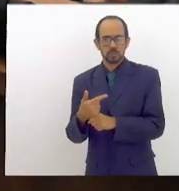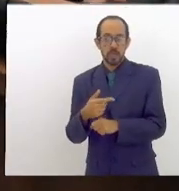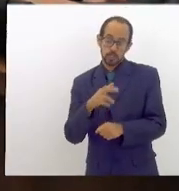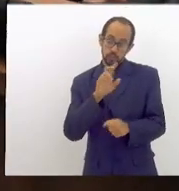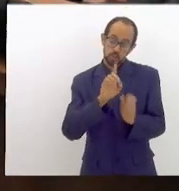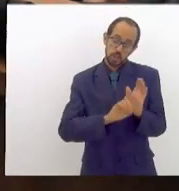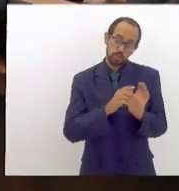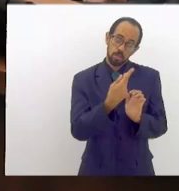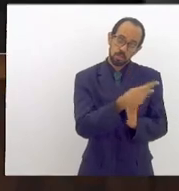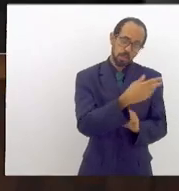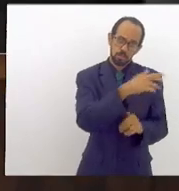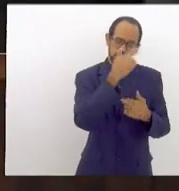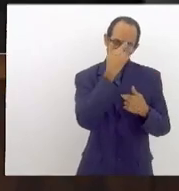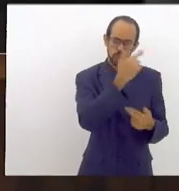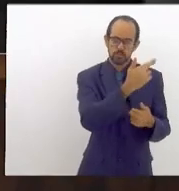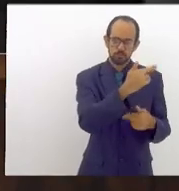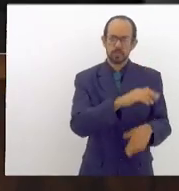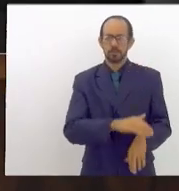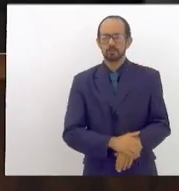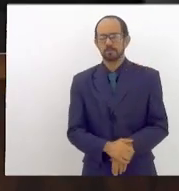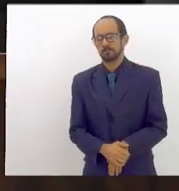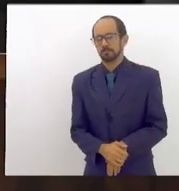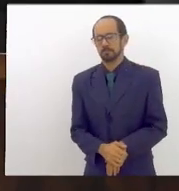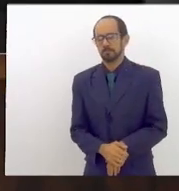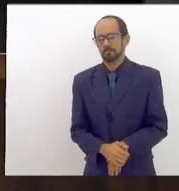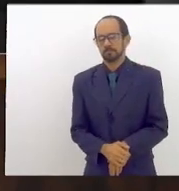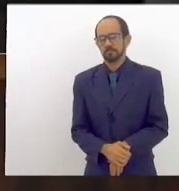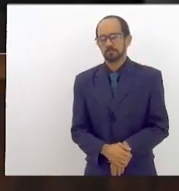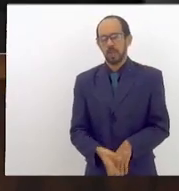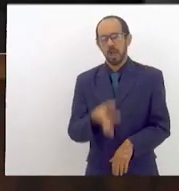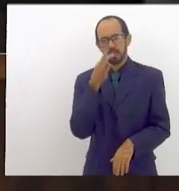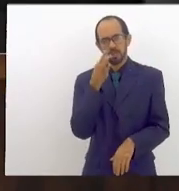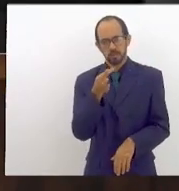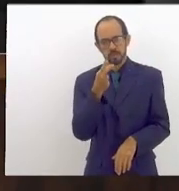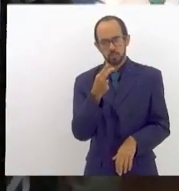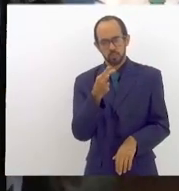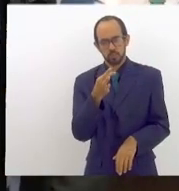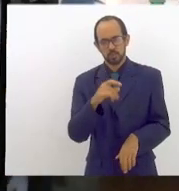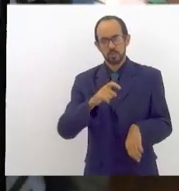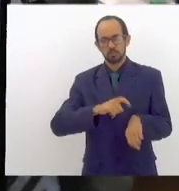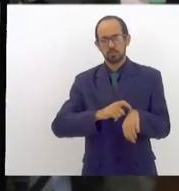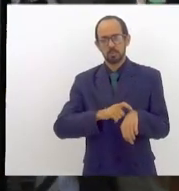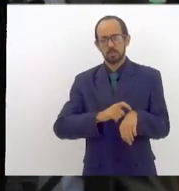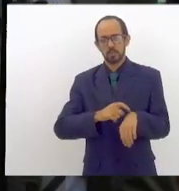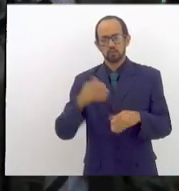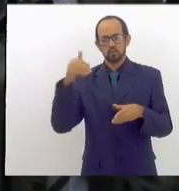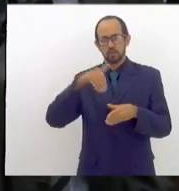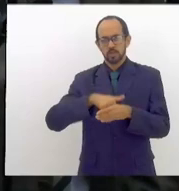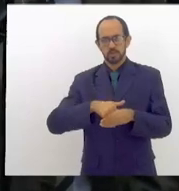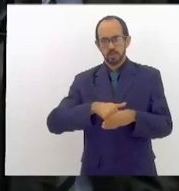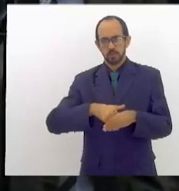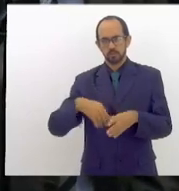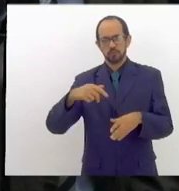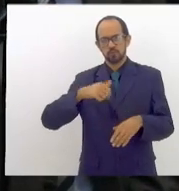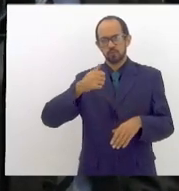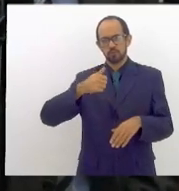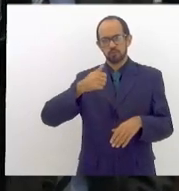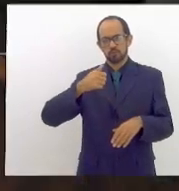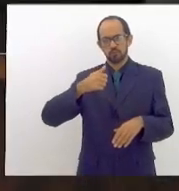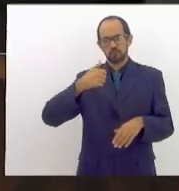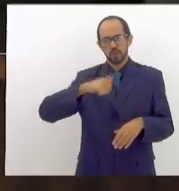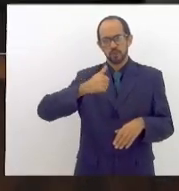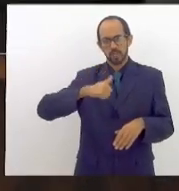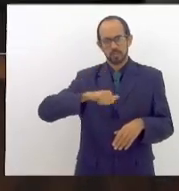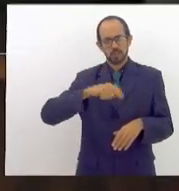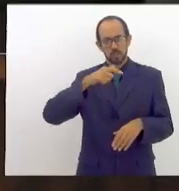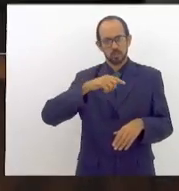então atenção estamos em procedimento de votação verificação pedido pela bancada do pessoal Deputado Flávio